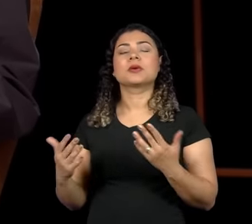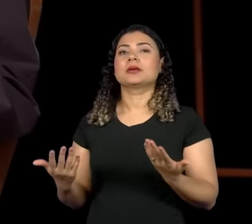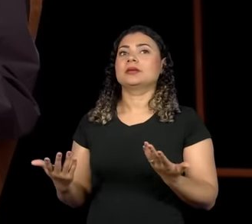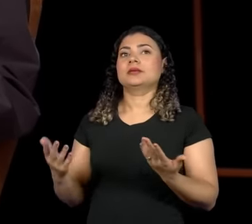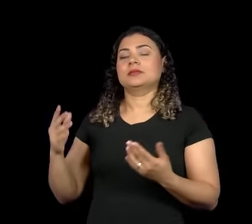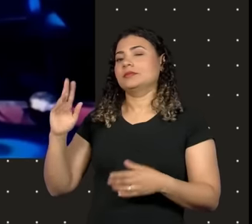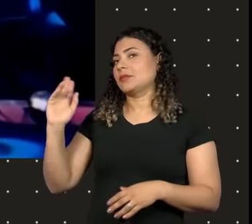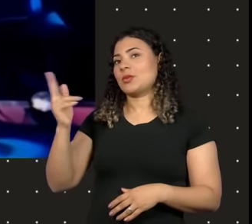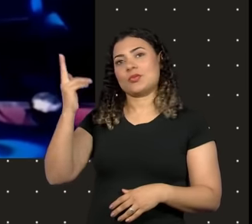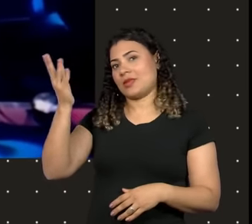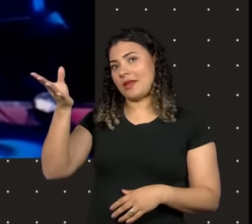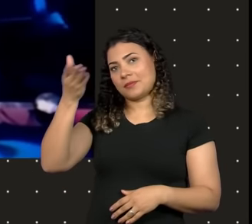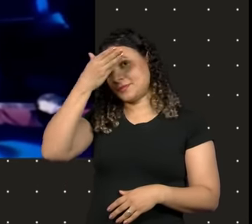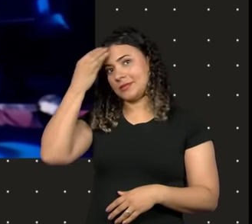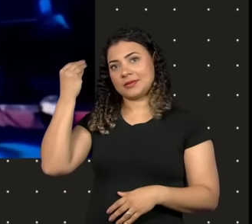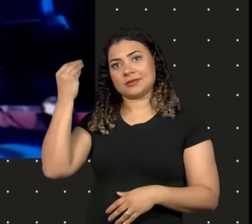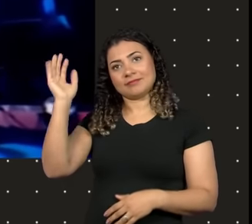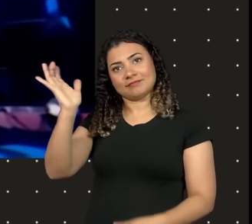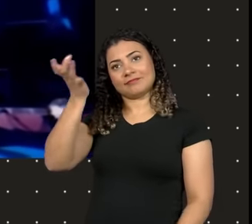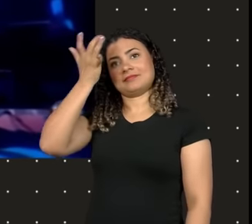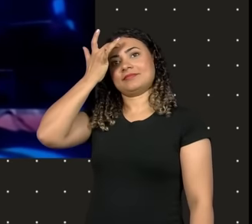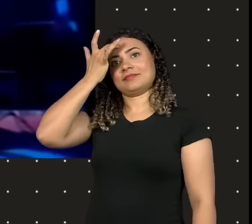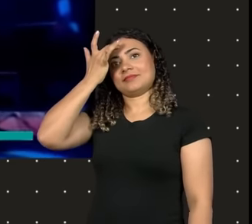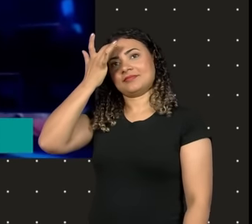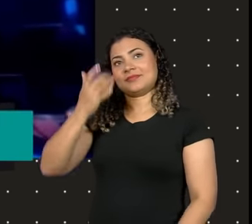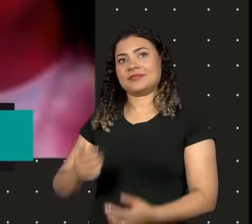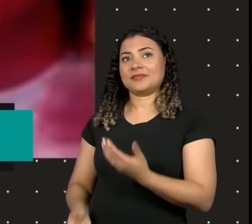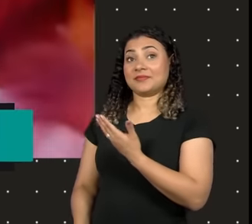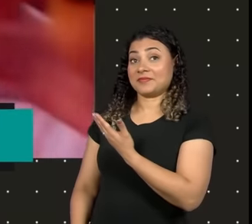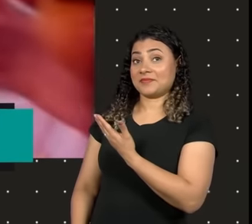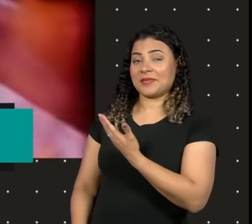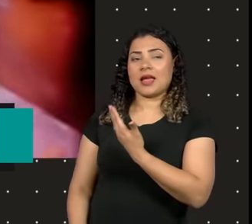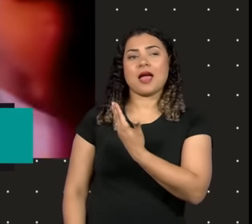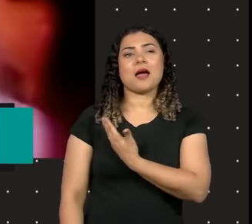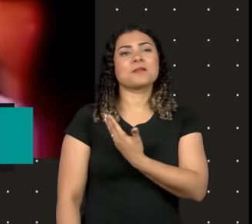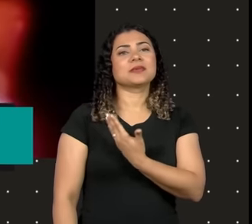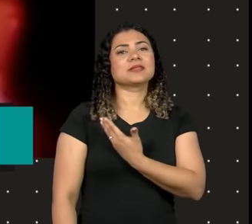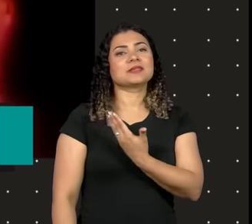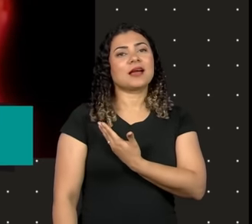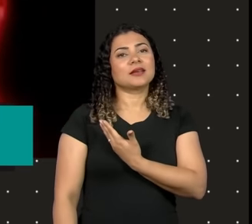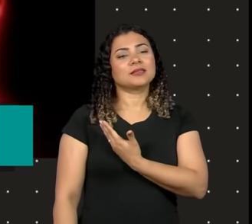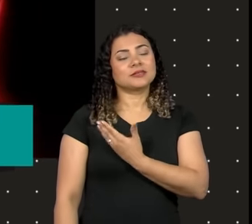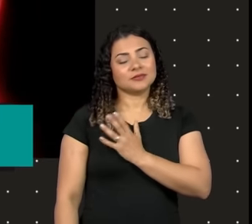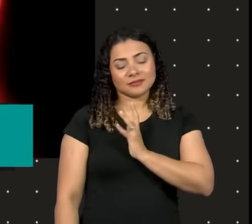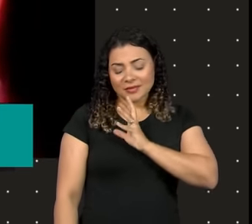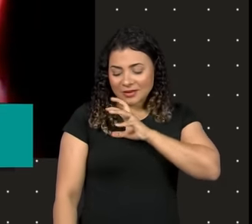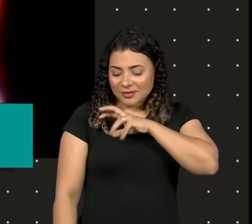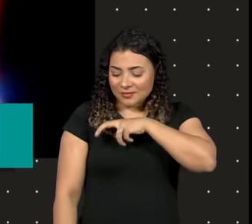dá para esquecer, não. Amizade é uma das mais bonitas formas de amor.